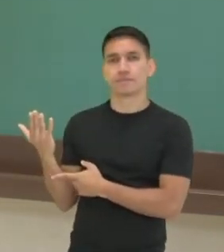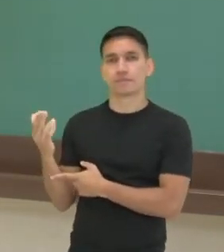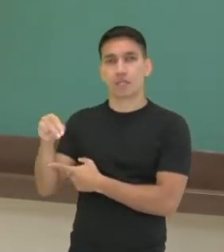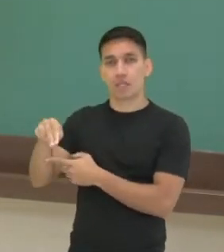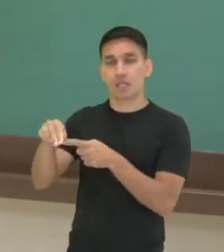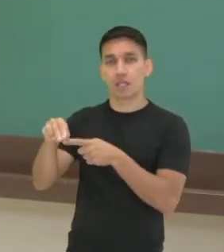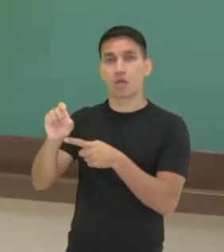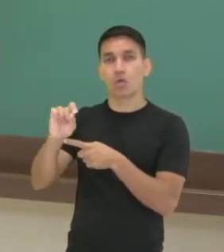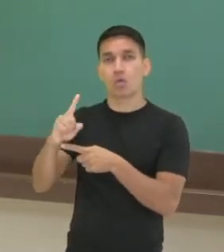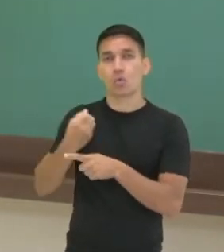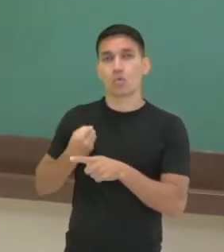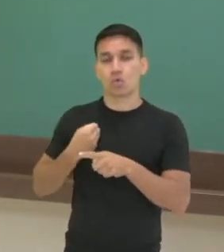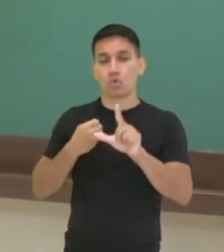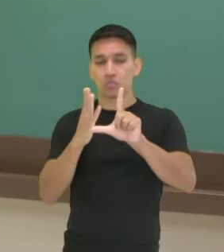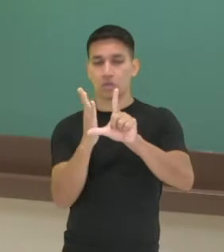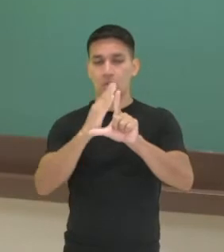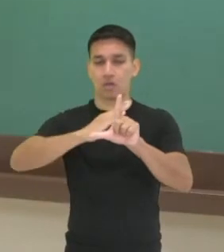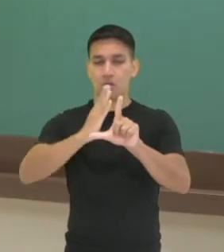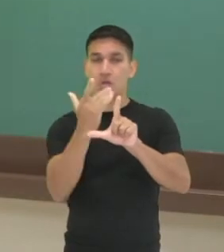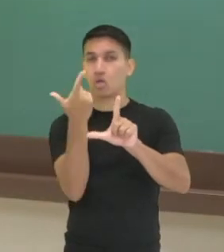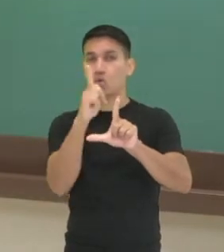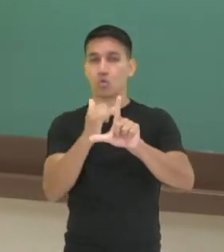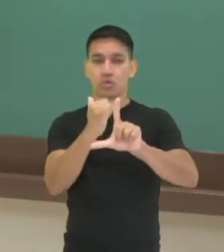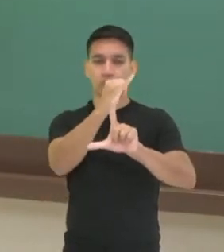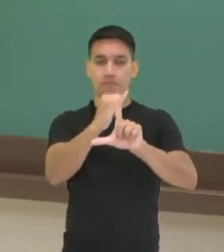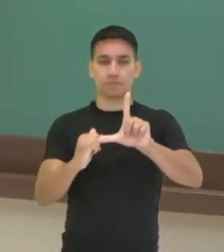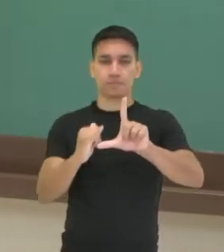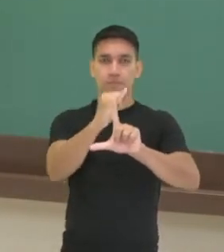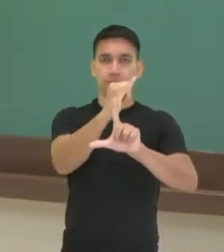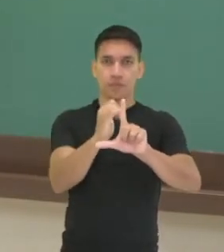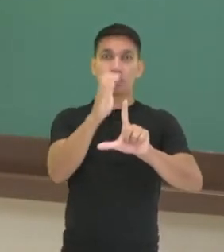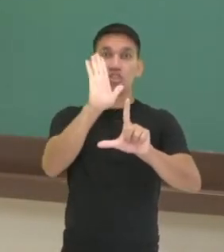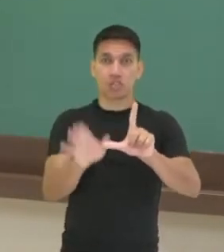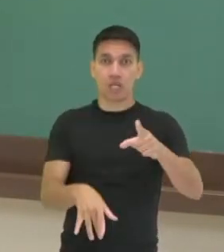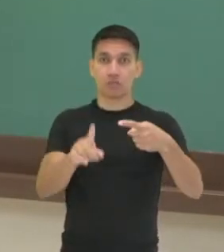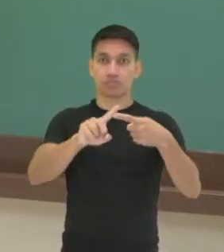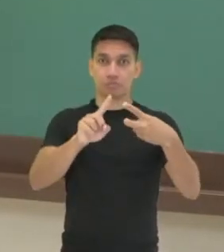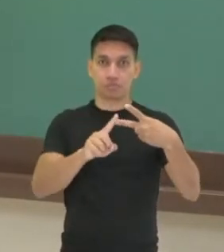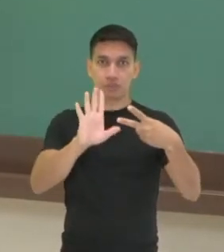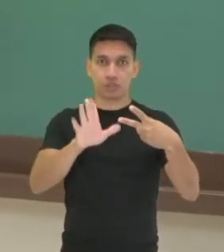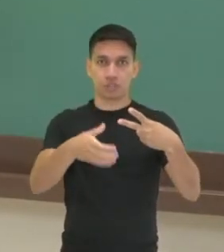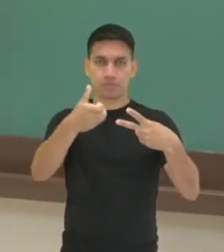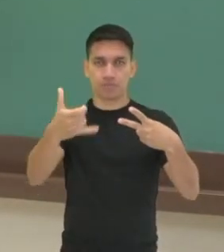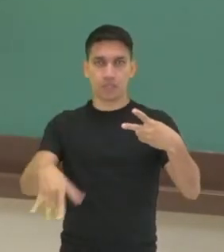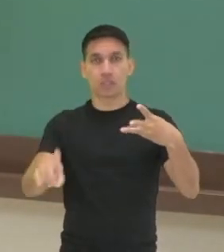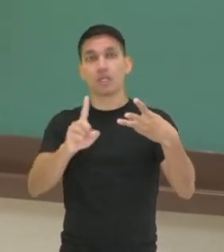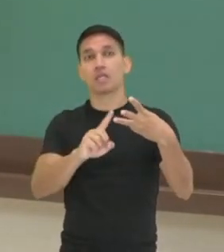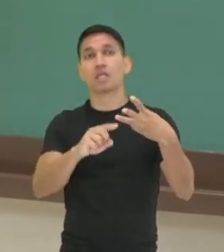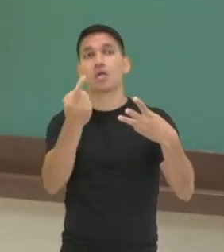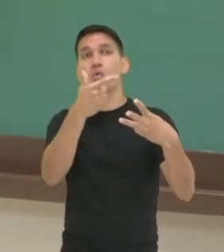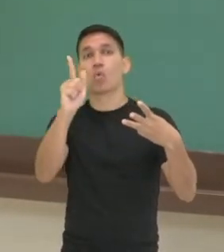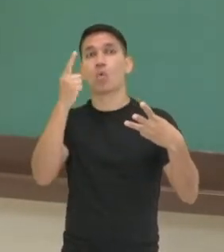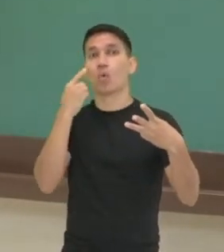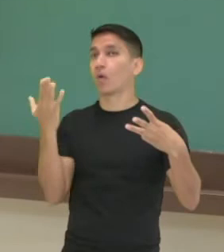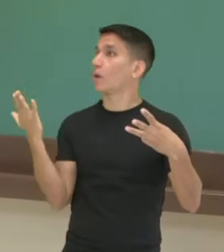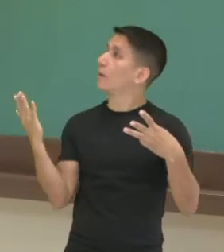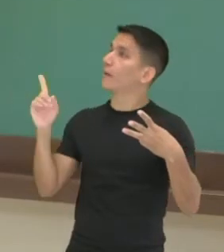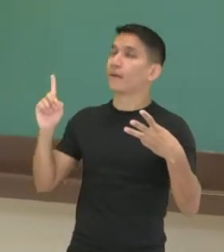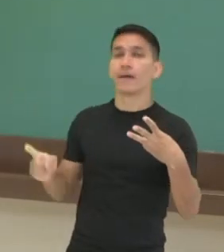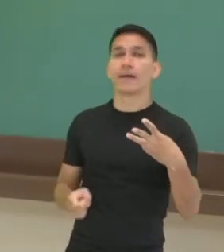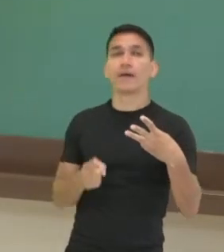o coeficiente linear. Tranquilo? Já falamos de dois tipos. O terceiro tipo é o que a gente chama